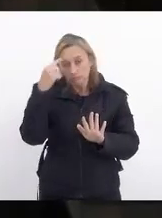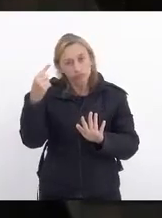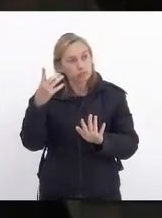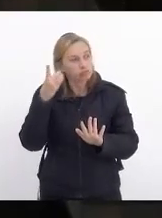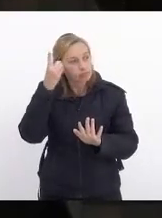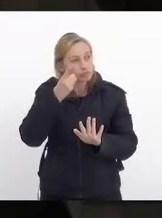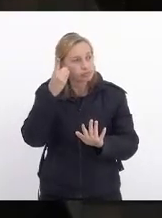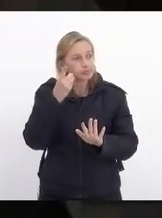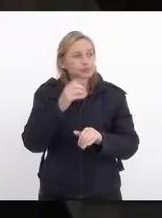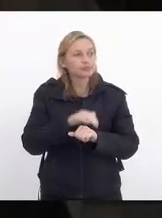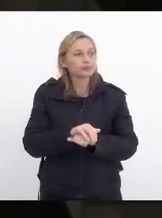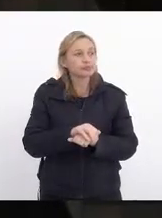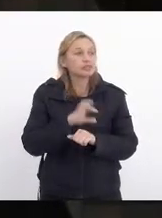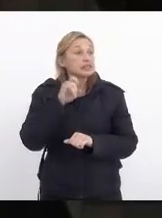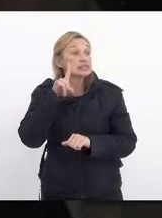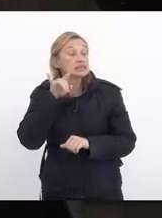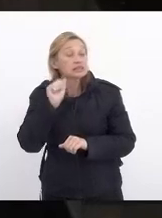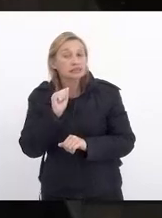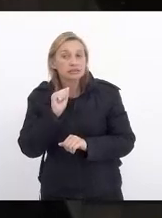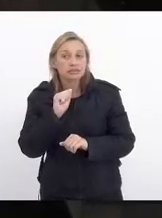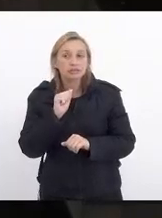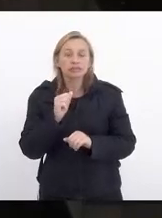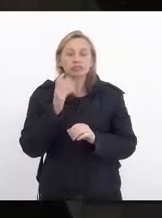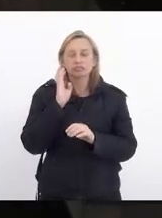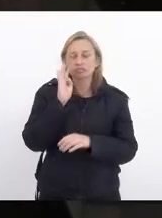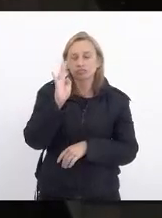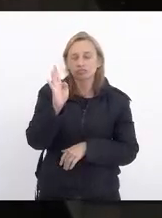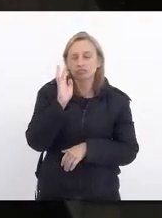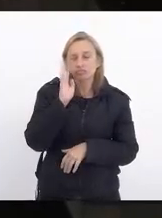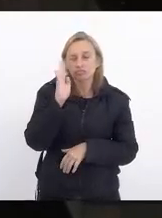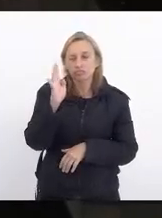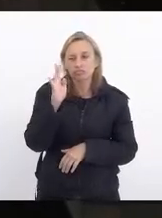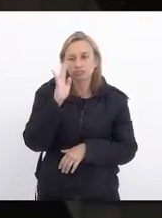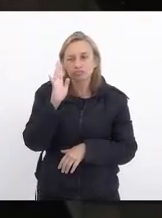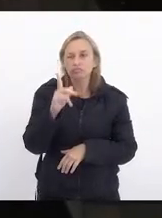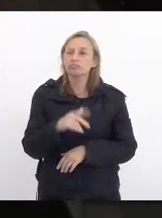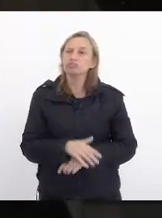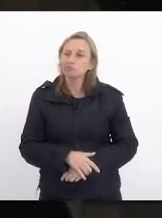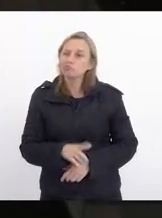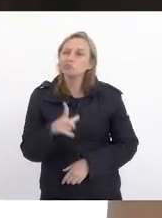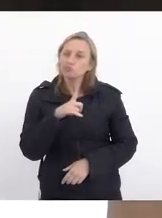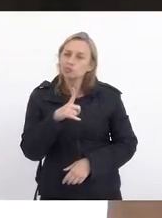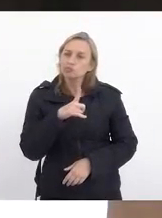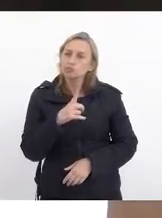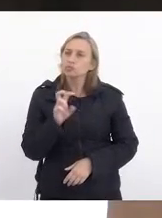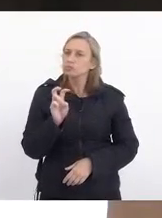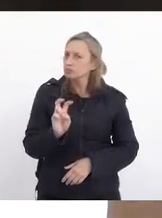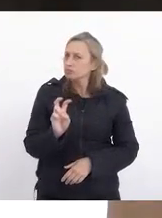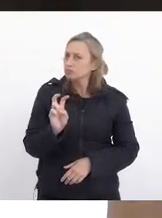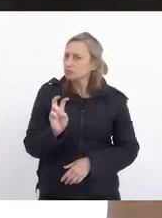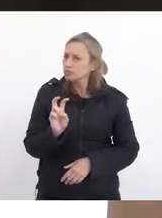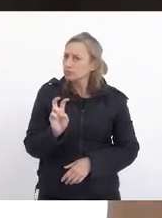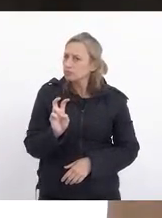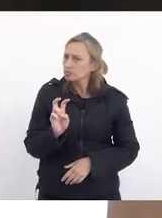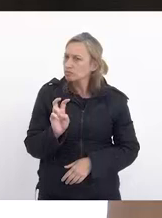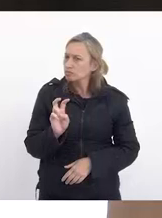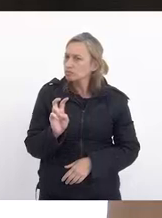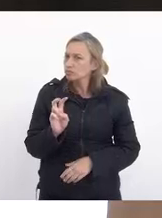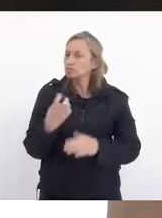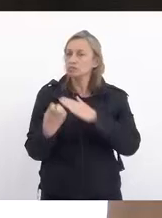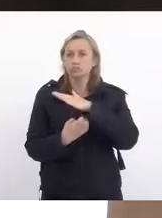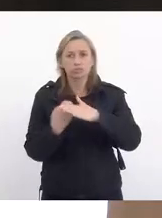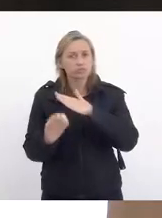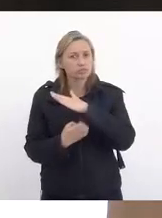ideia deputada Célia Jordão imaginemos que tenha 55